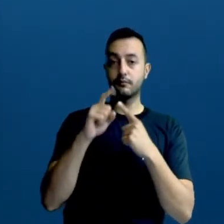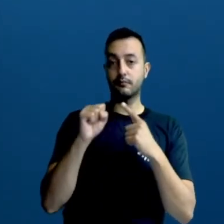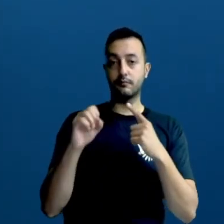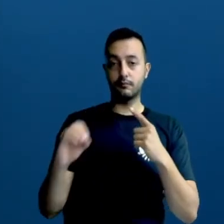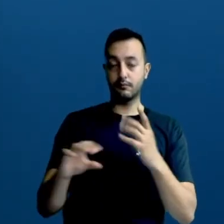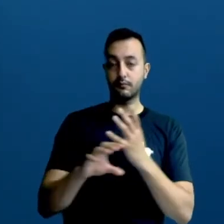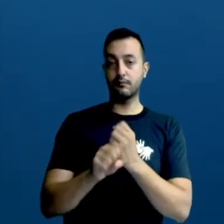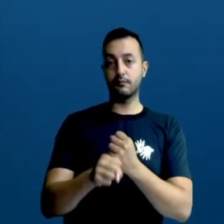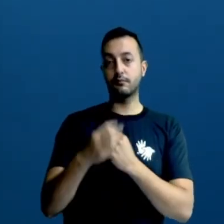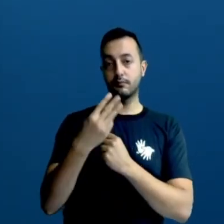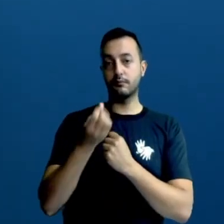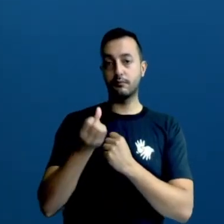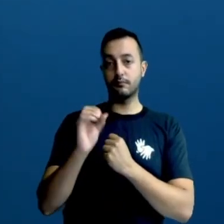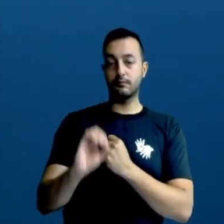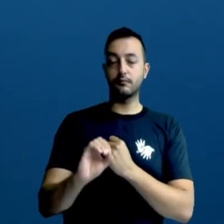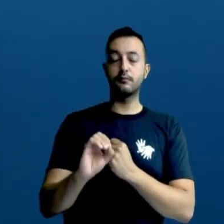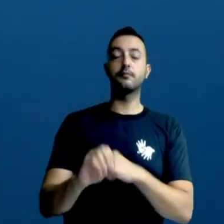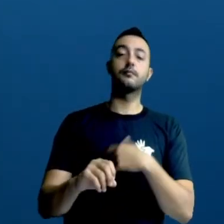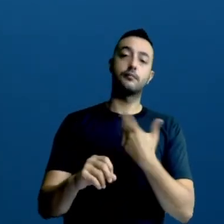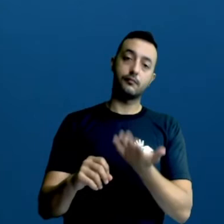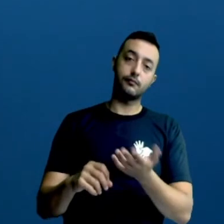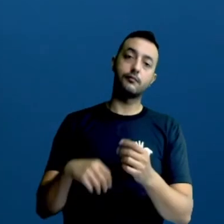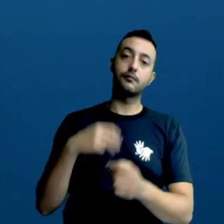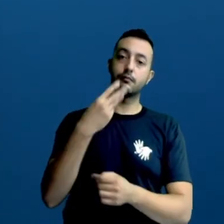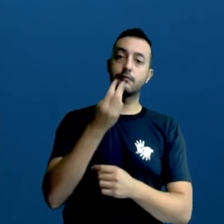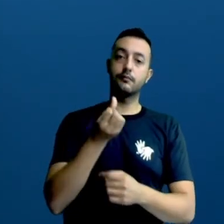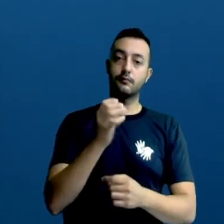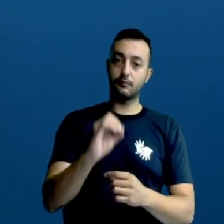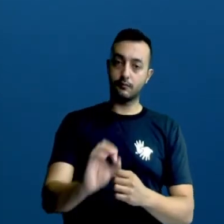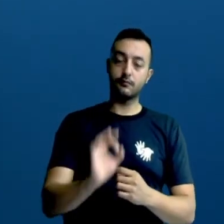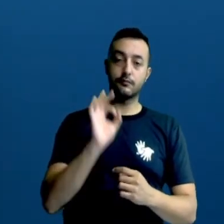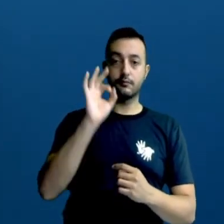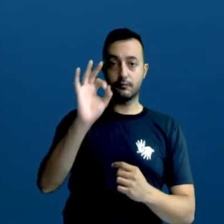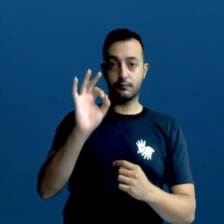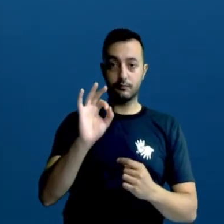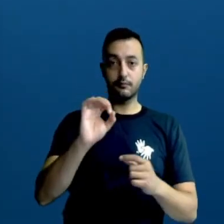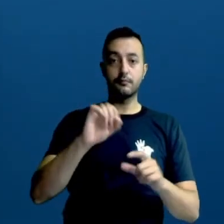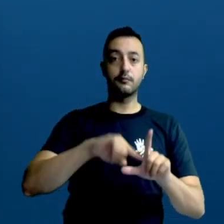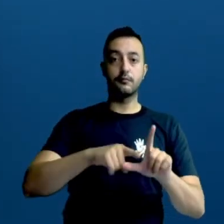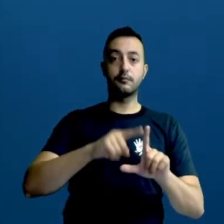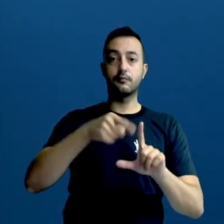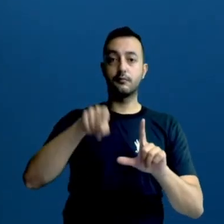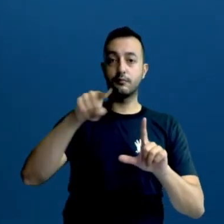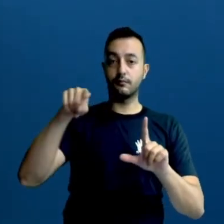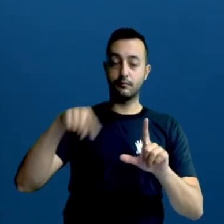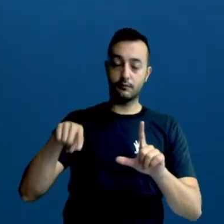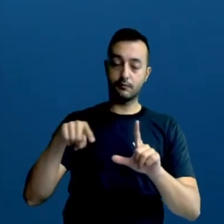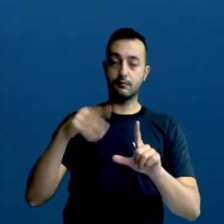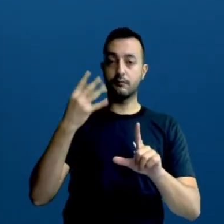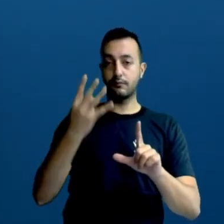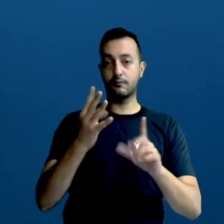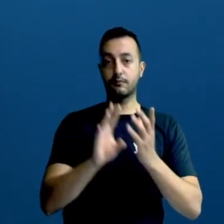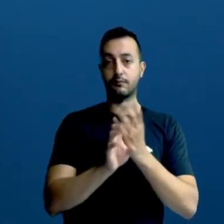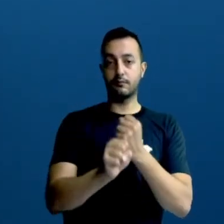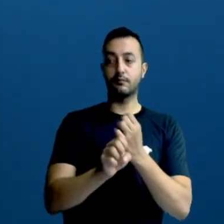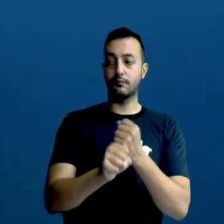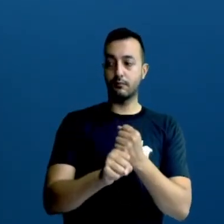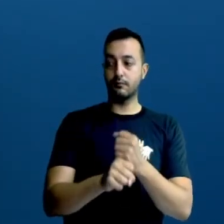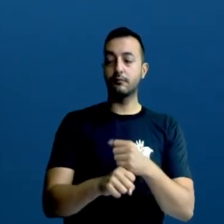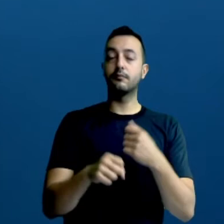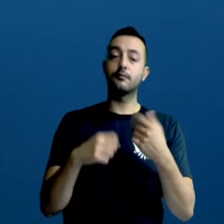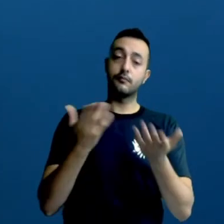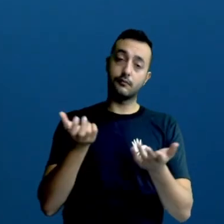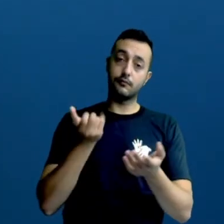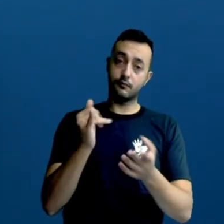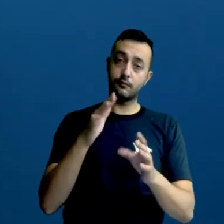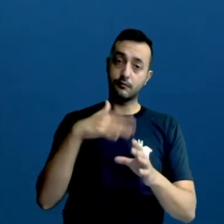é 360. 360 graus nos 4 ângulos. Se tudo aqui é